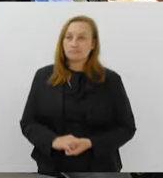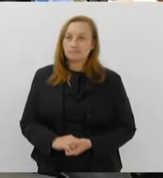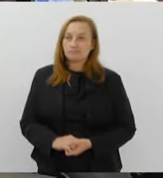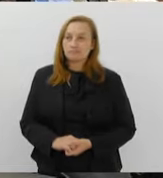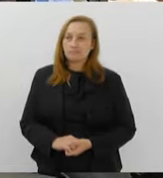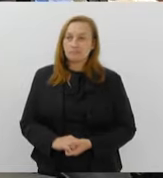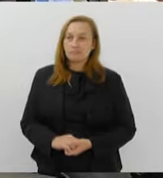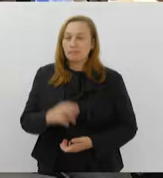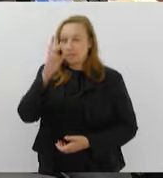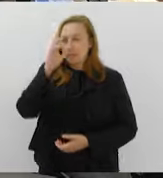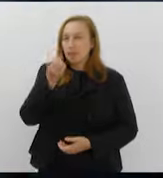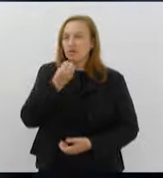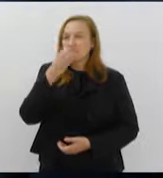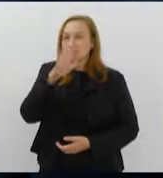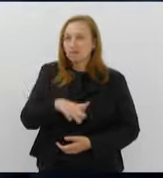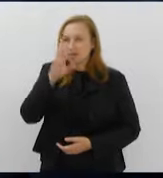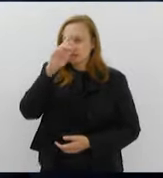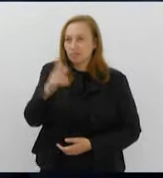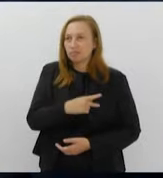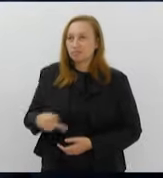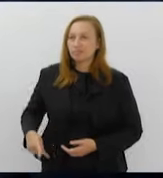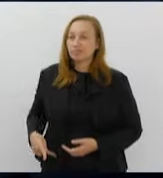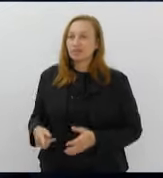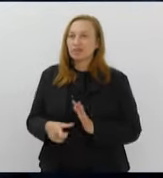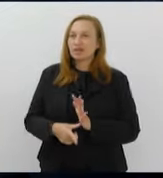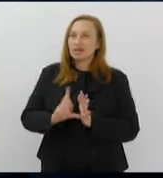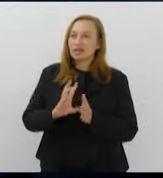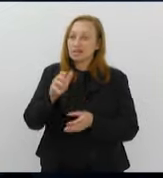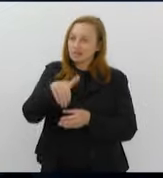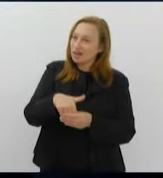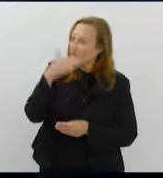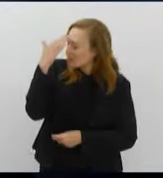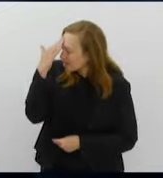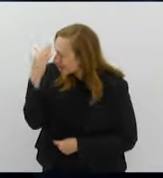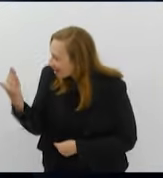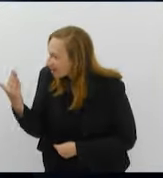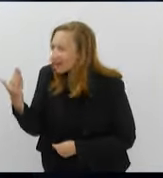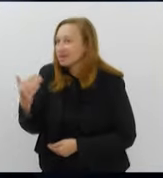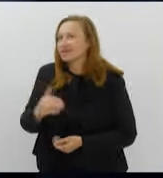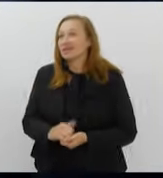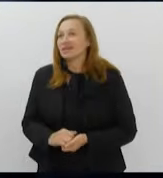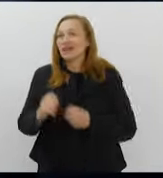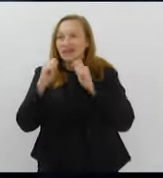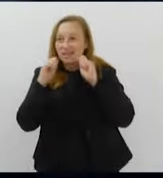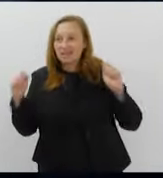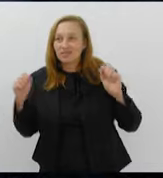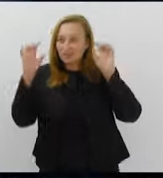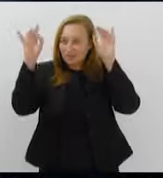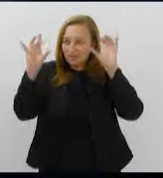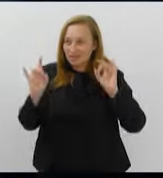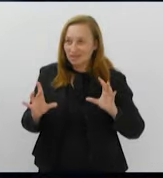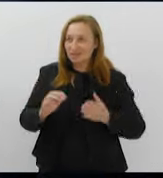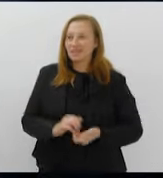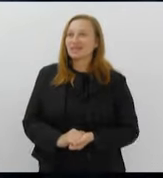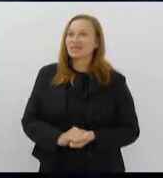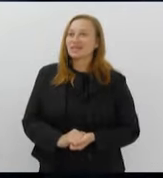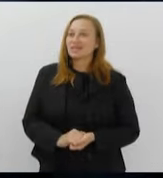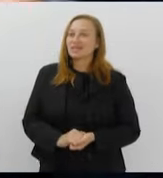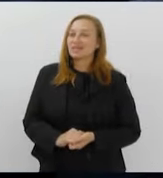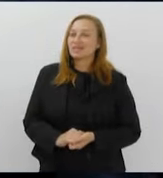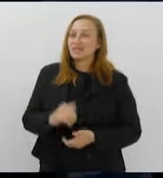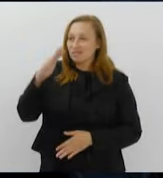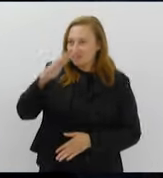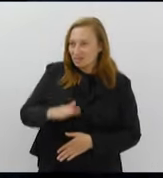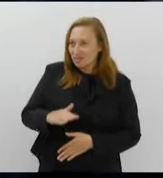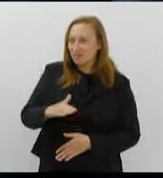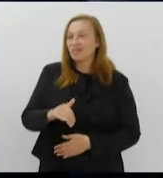Boa tarde, senhor presidente. Tarde. Antes de votar, obrigada. Assessor especial aqui para os menores.